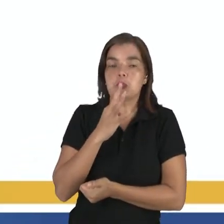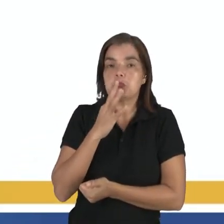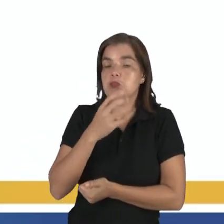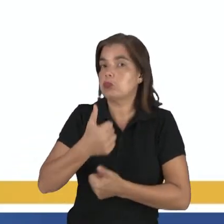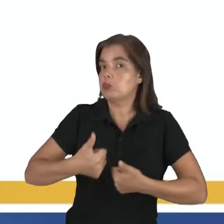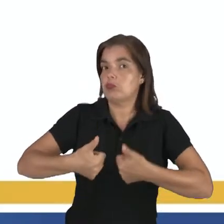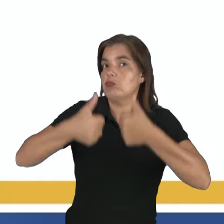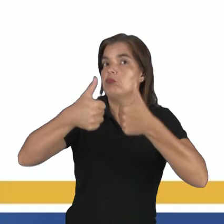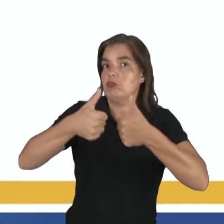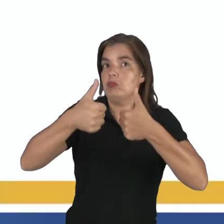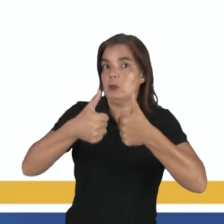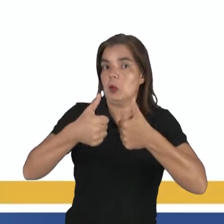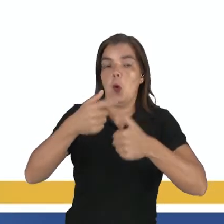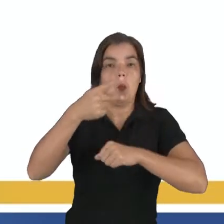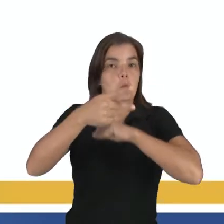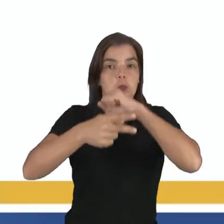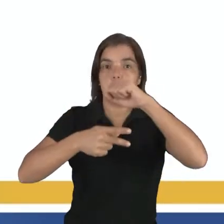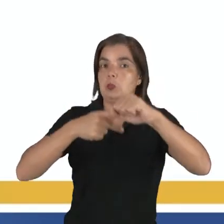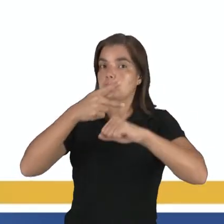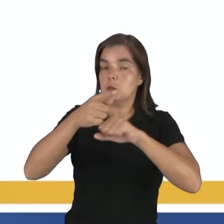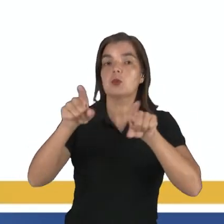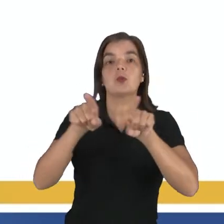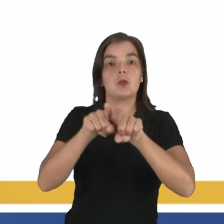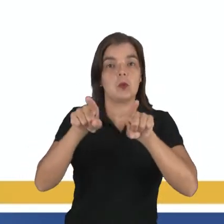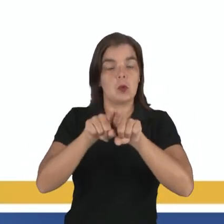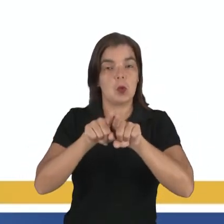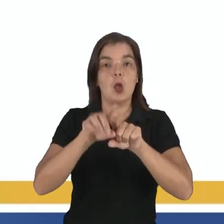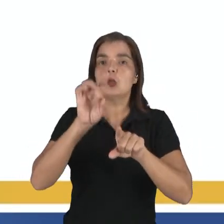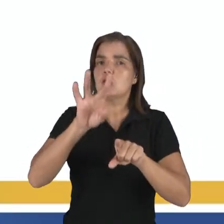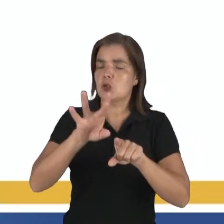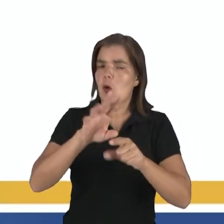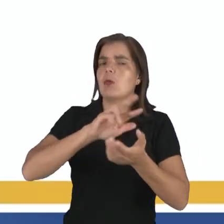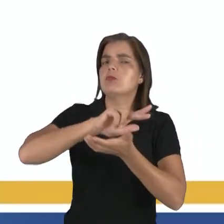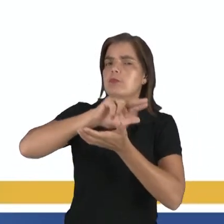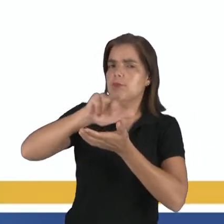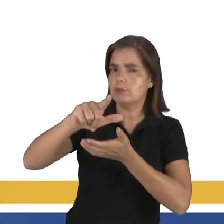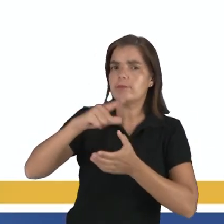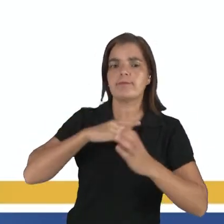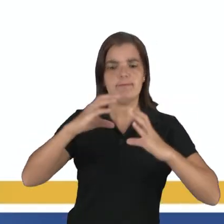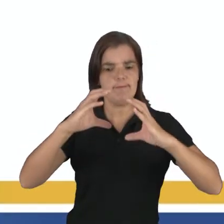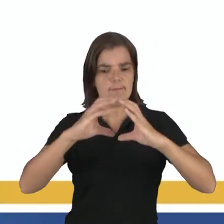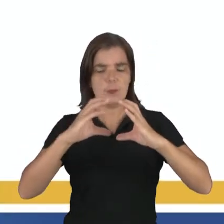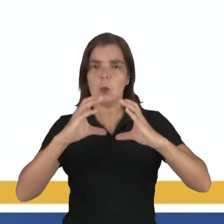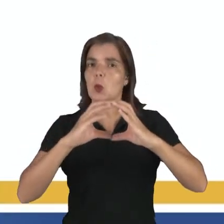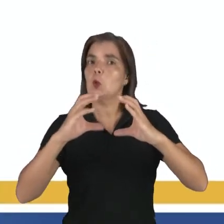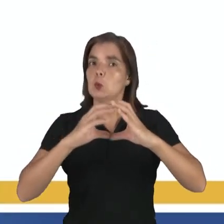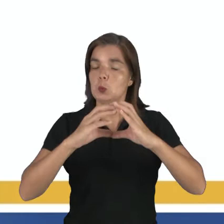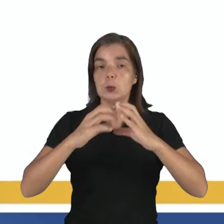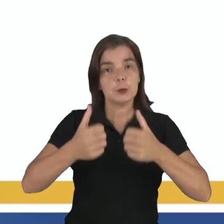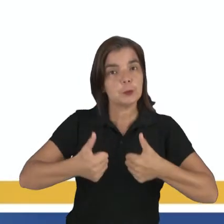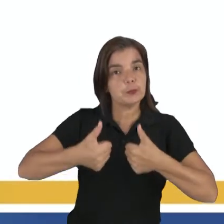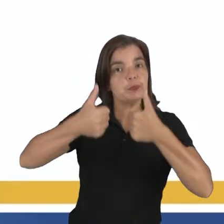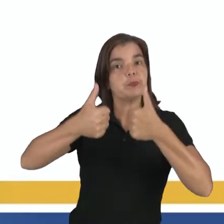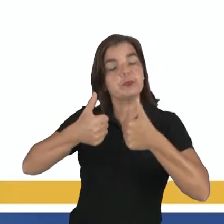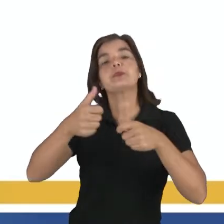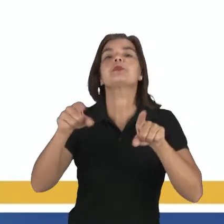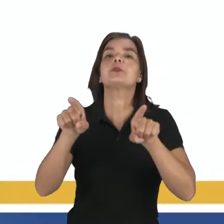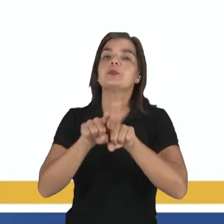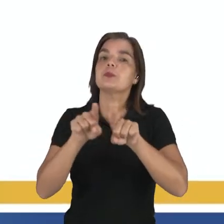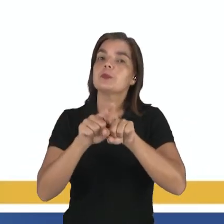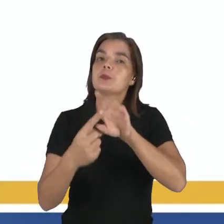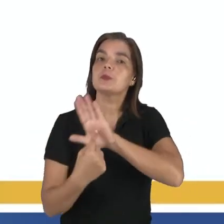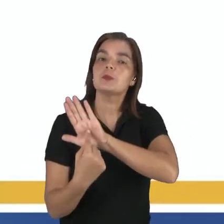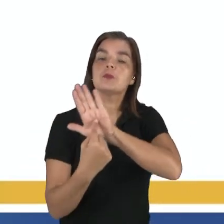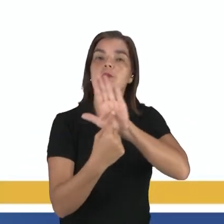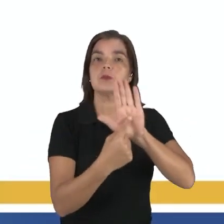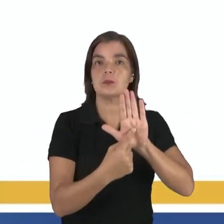cargas positivas como prótons. Ele só falou que seria carregado positivamente e que aí